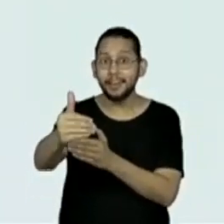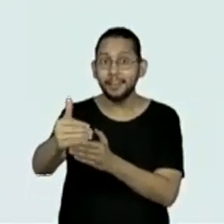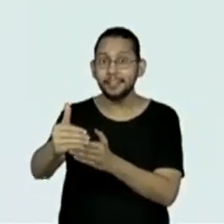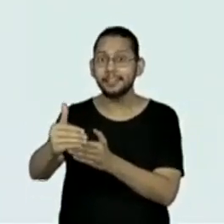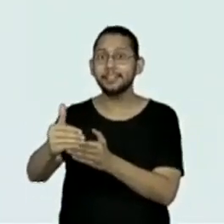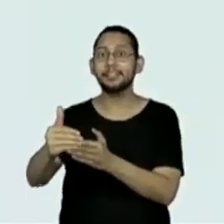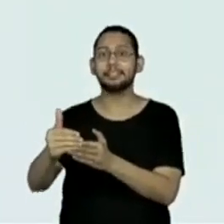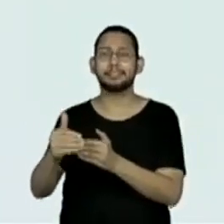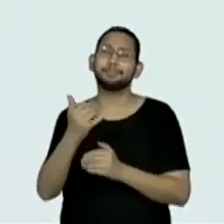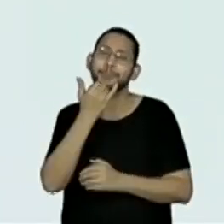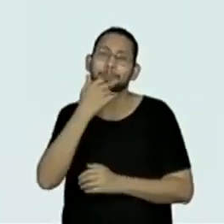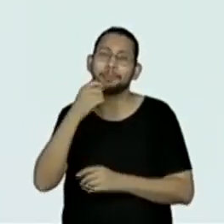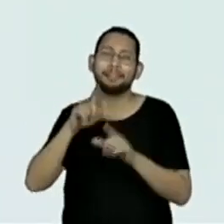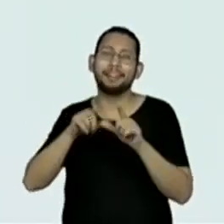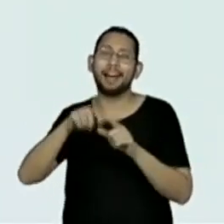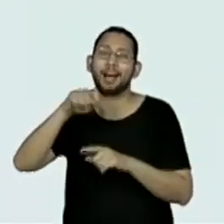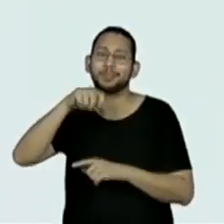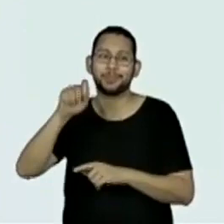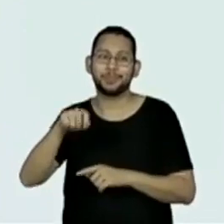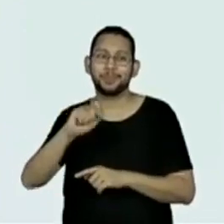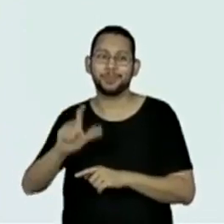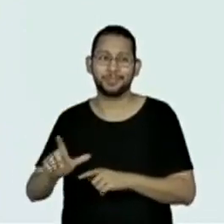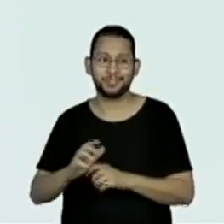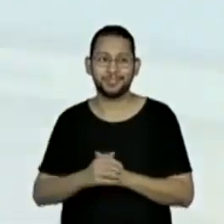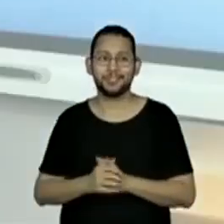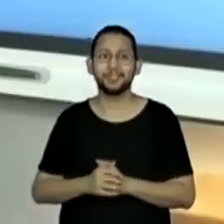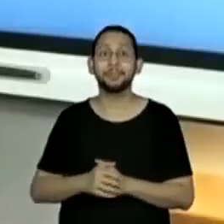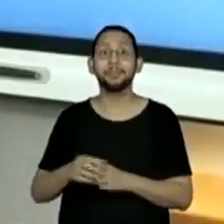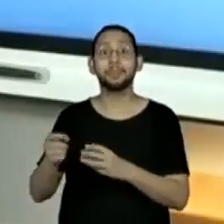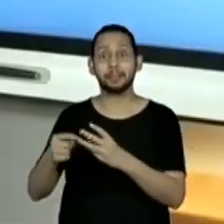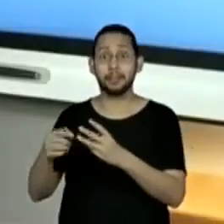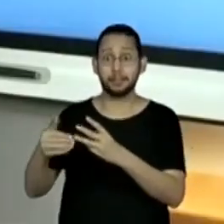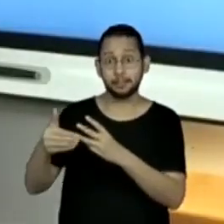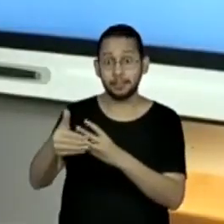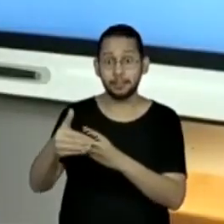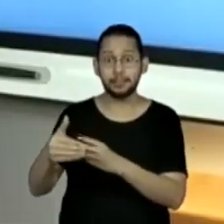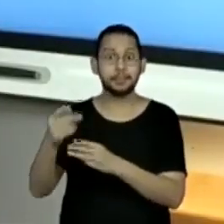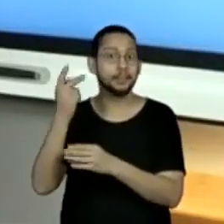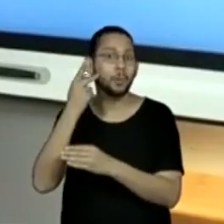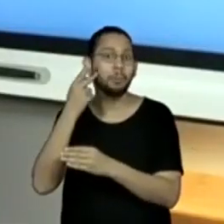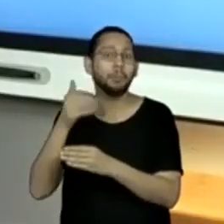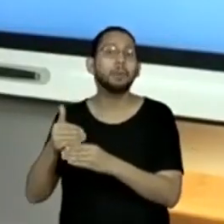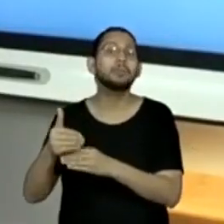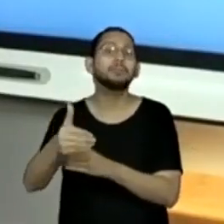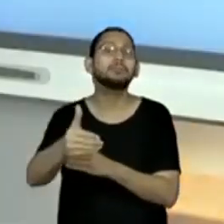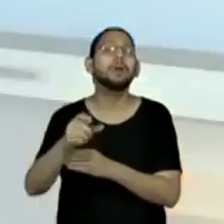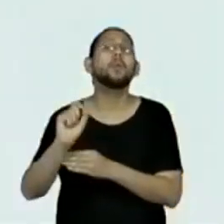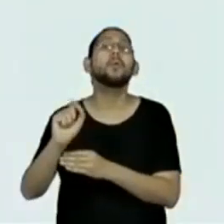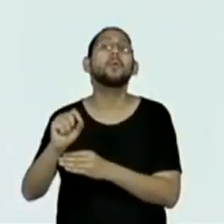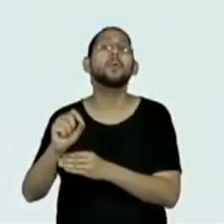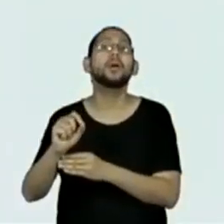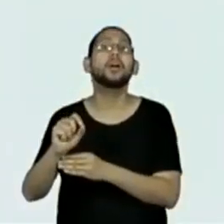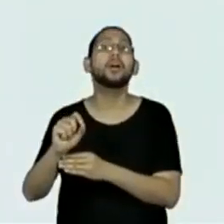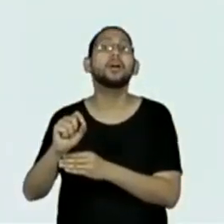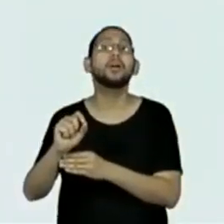professor queria, mas aconteceu. E quando ele começa a chegar na cidade de São Paulo, ele começa a ficar